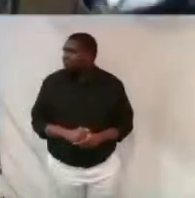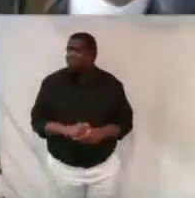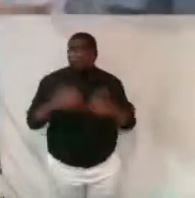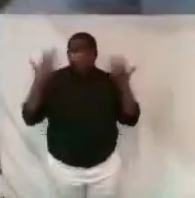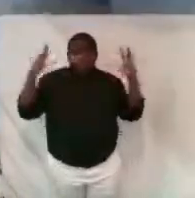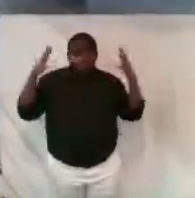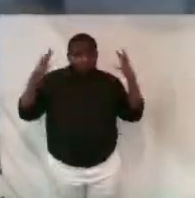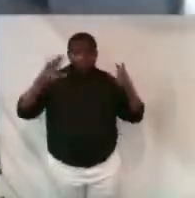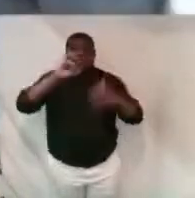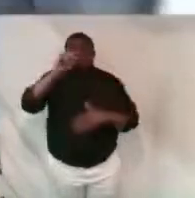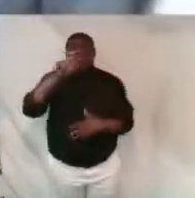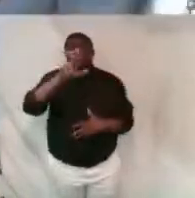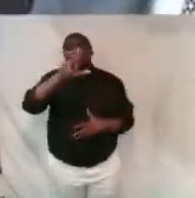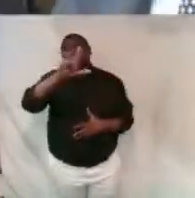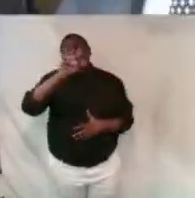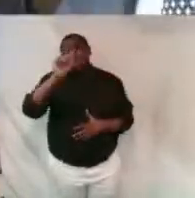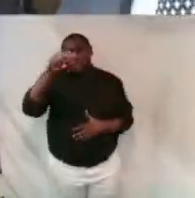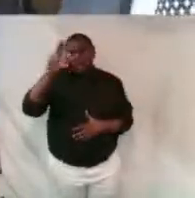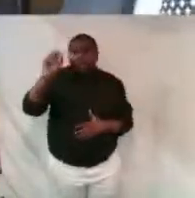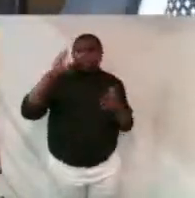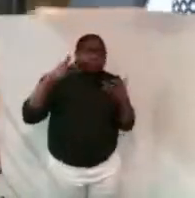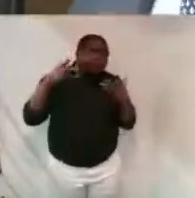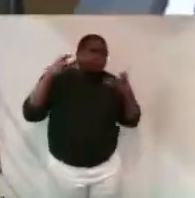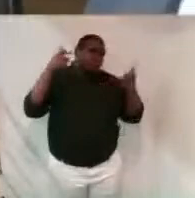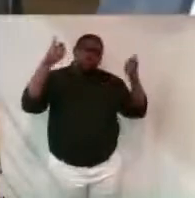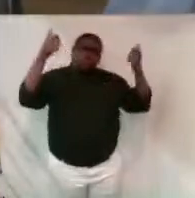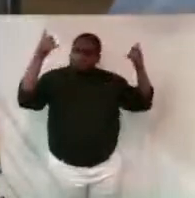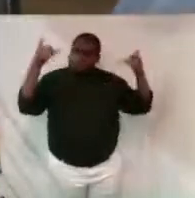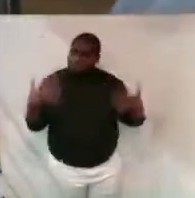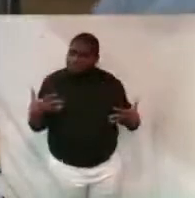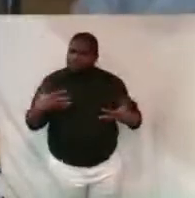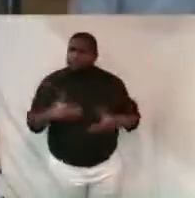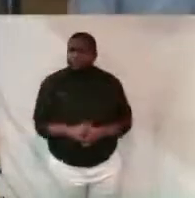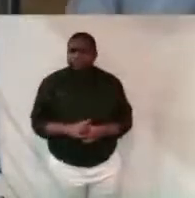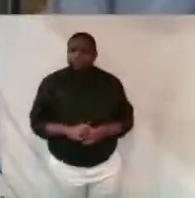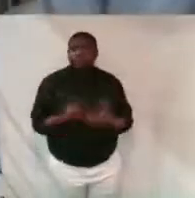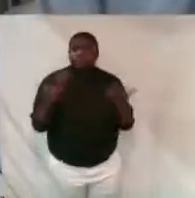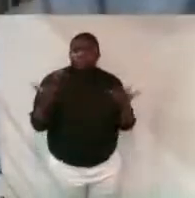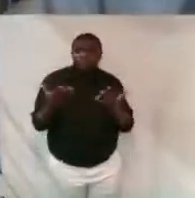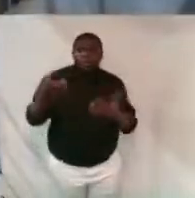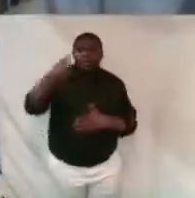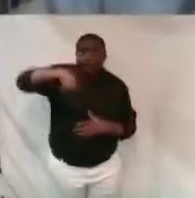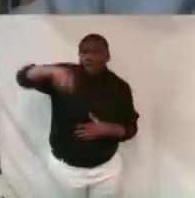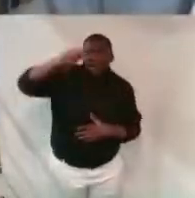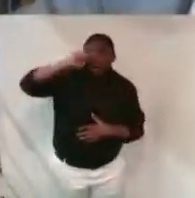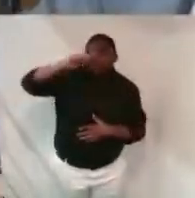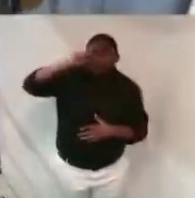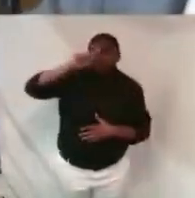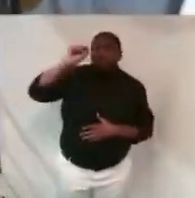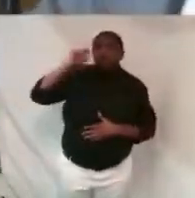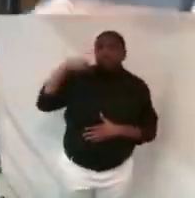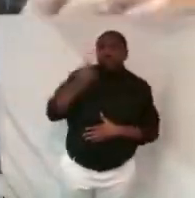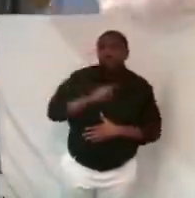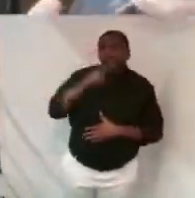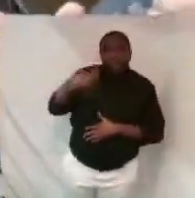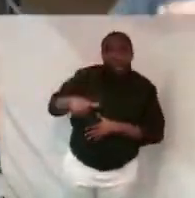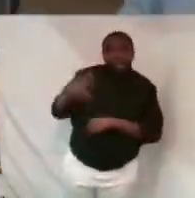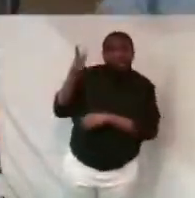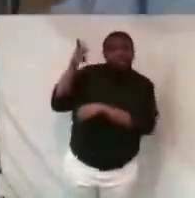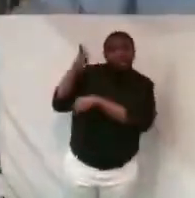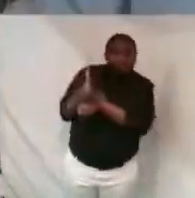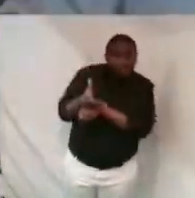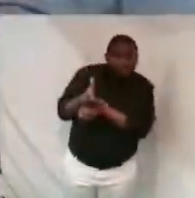Parabéns, doutor Juliano. Excelentes esclarecimentos. Eu queria só lembrar a todos que a gente está filmando, está gravando, então